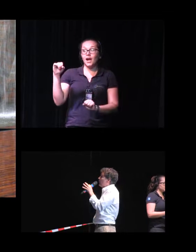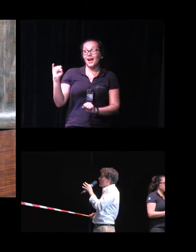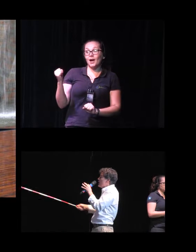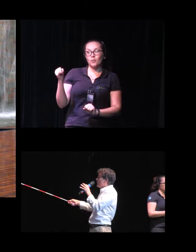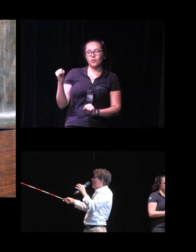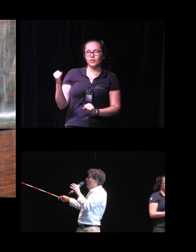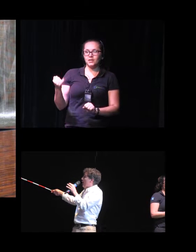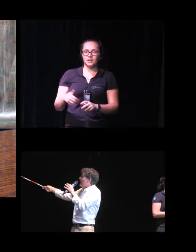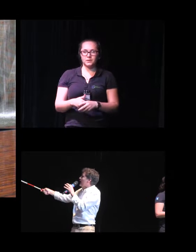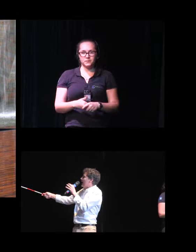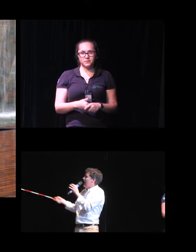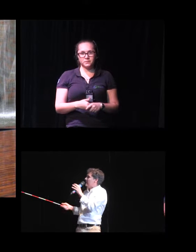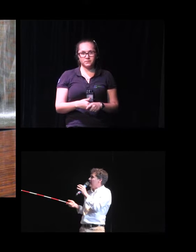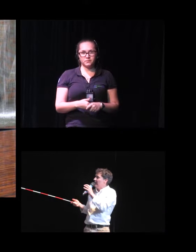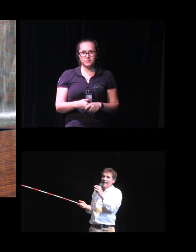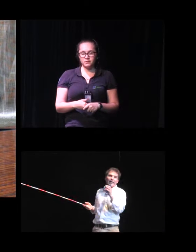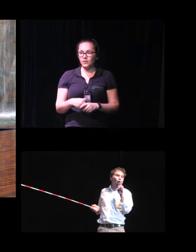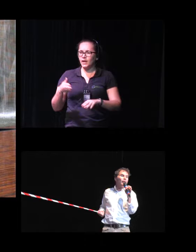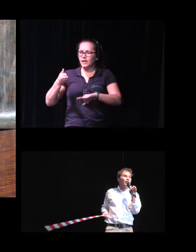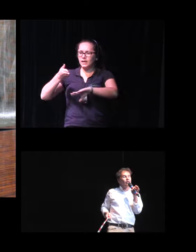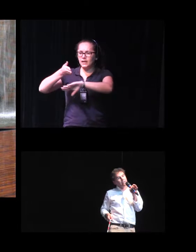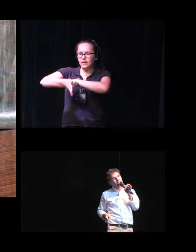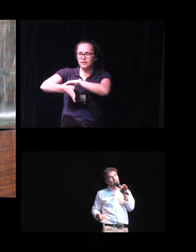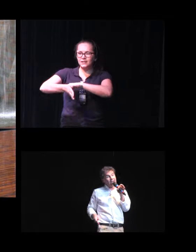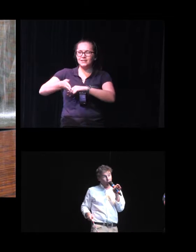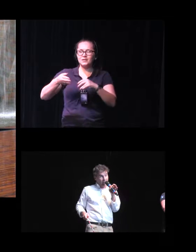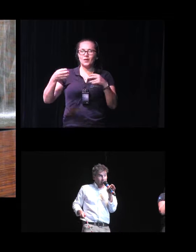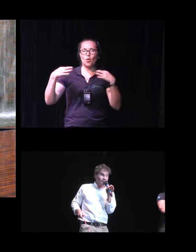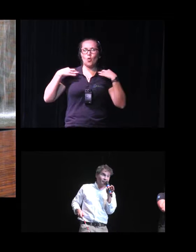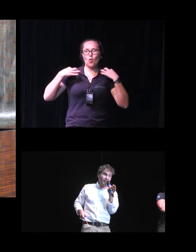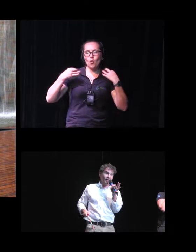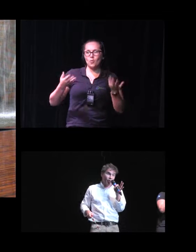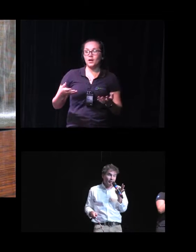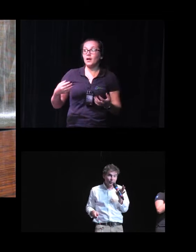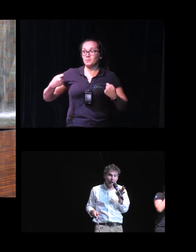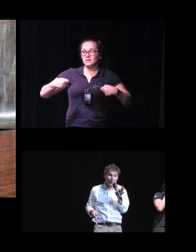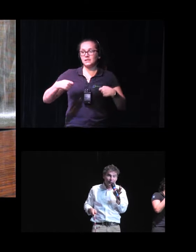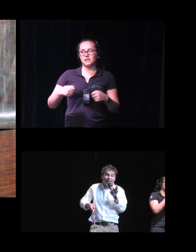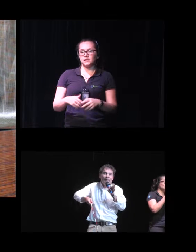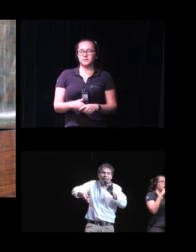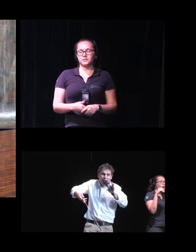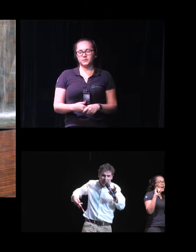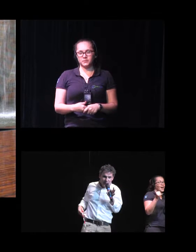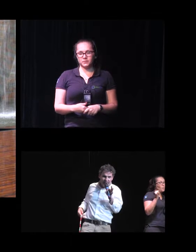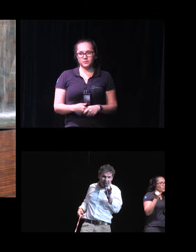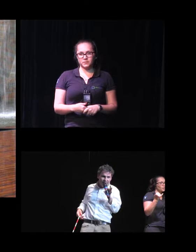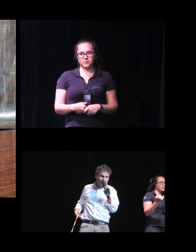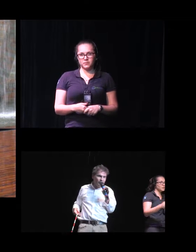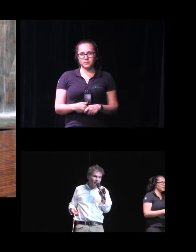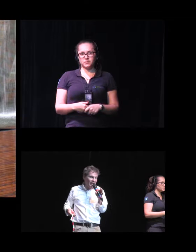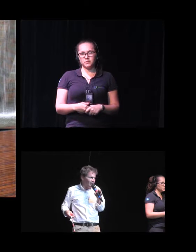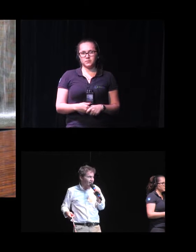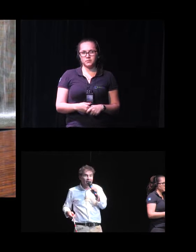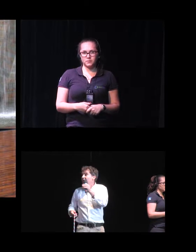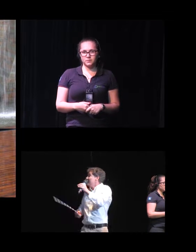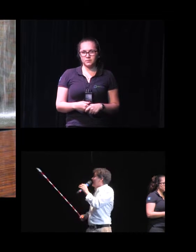dos ícones infantis, onde eles podiam aproveitar. Está proibido entrar em